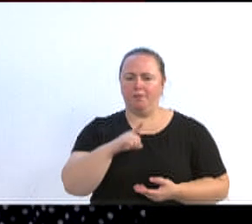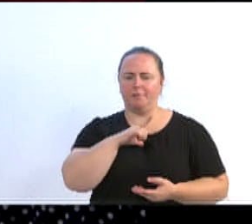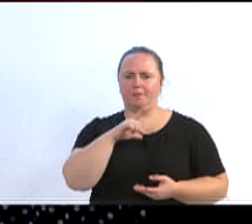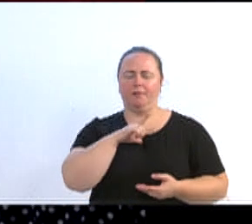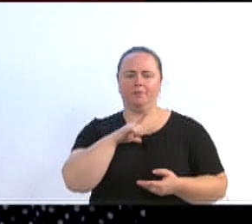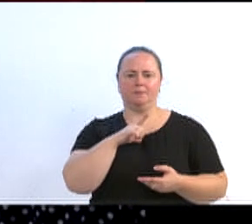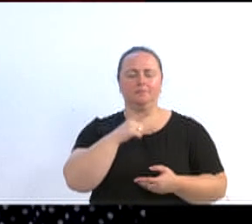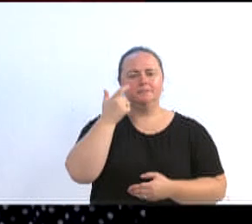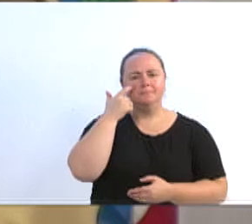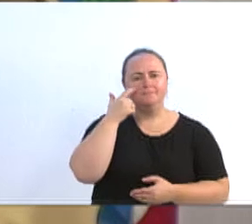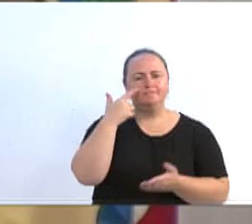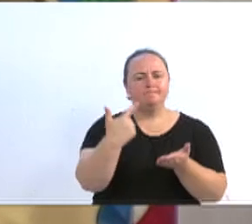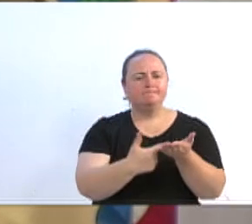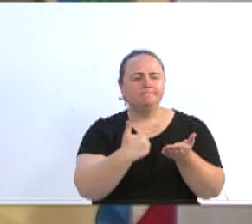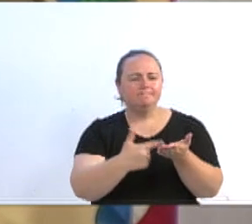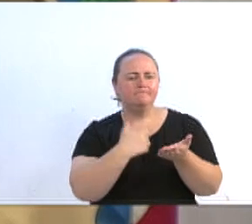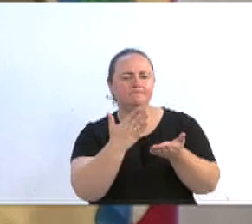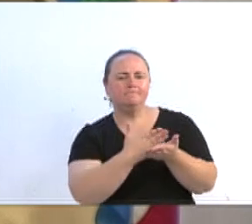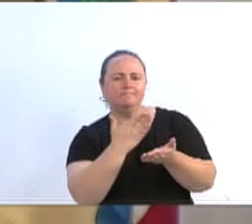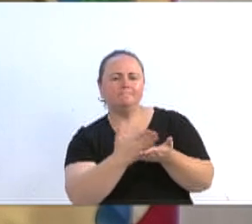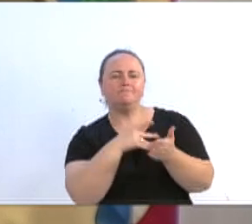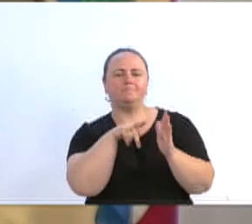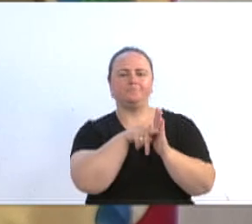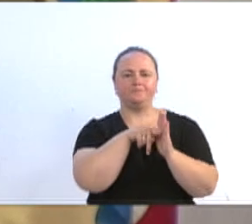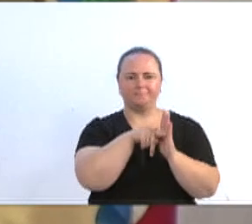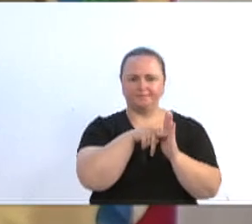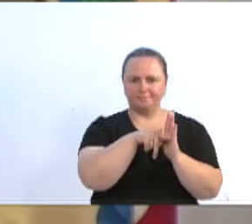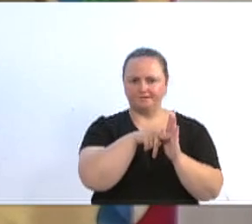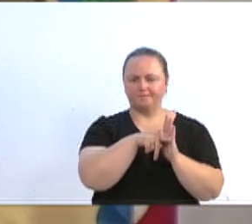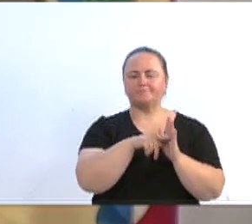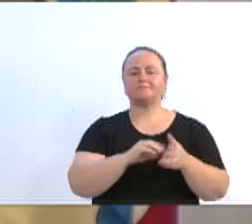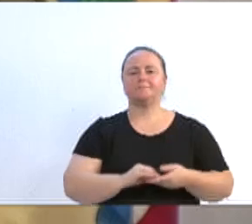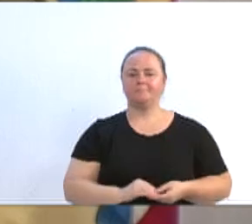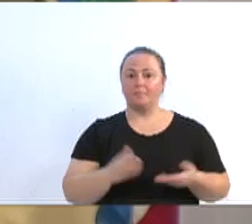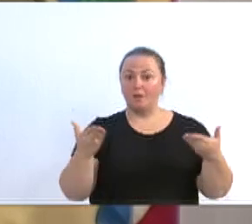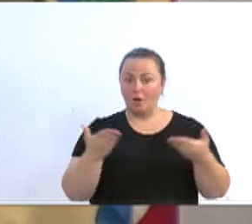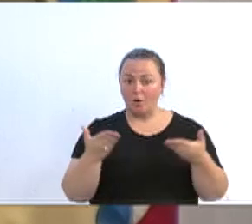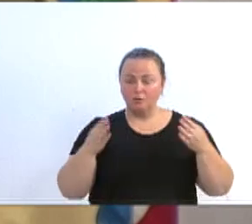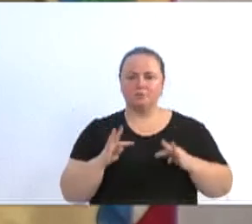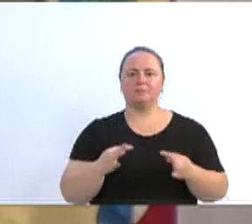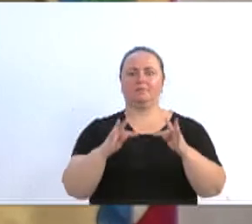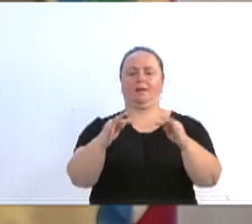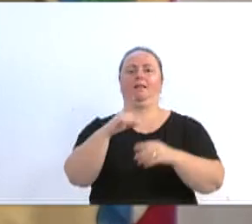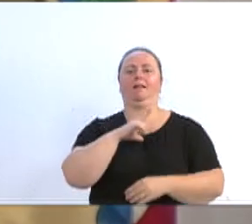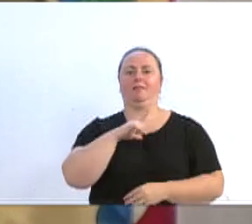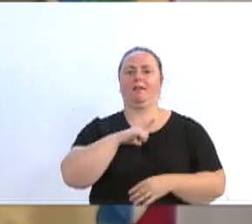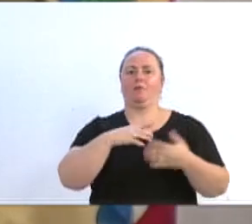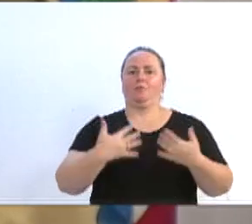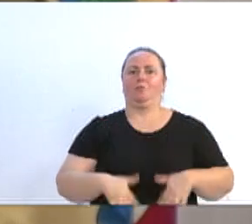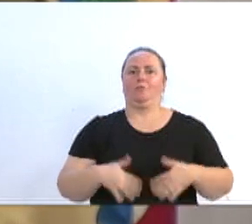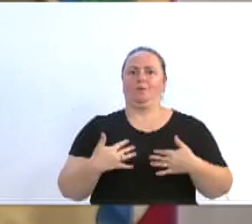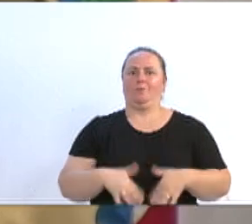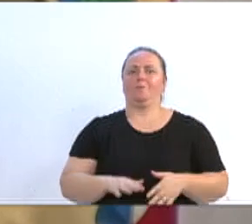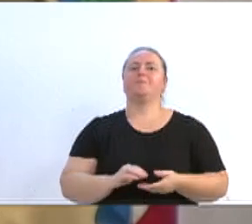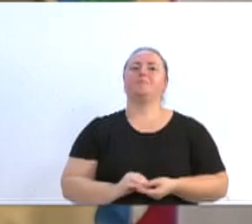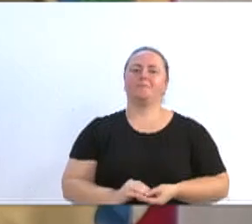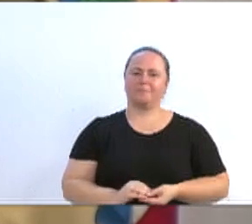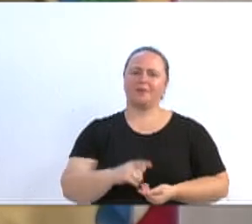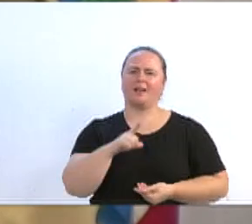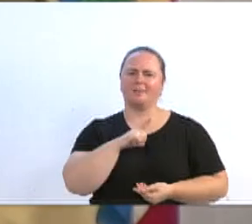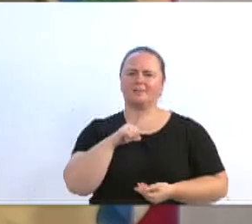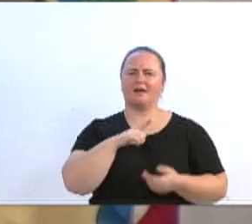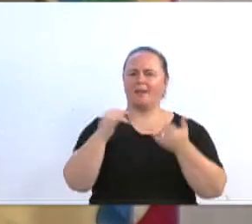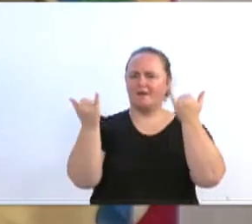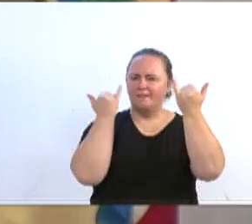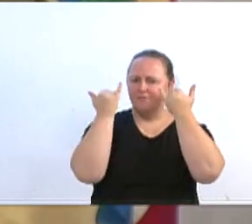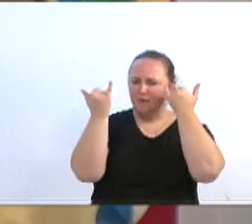pesquisas, mas embora hoje as pessoas tenham acesso a muito da tecnologia, tem lá muita fonte de informação,